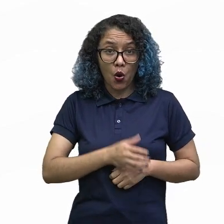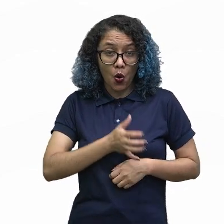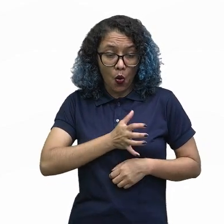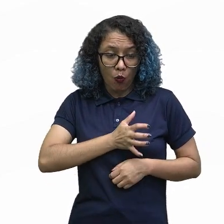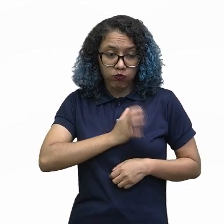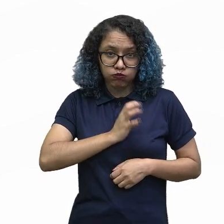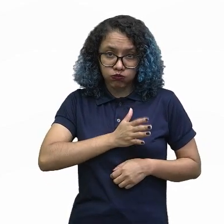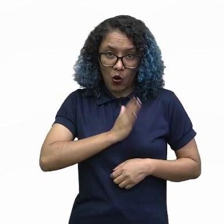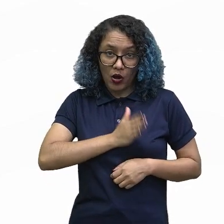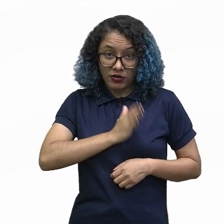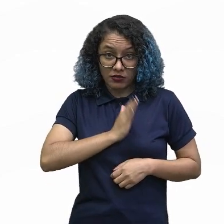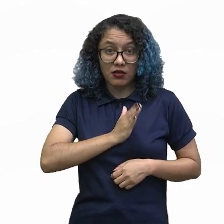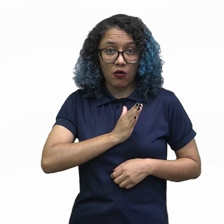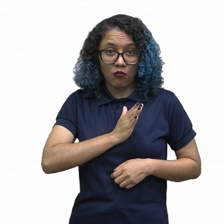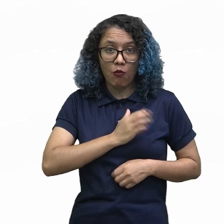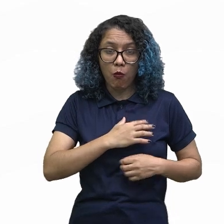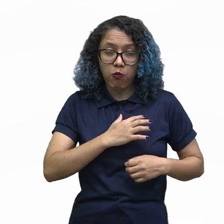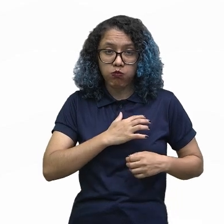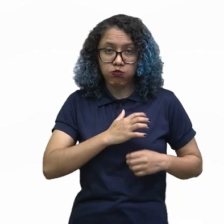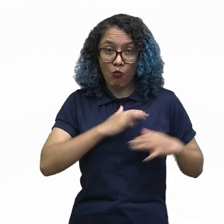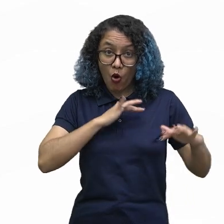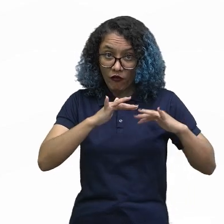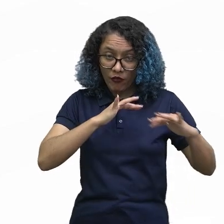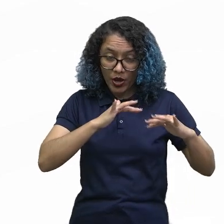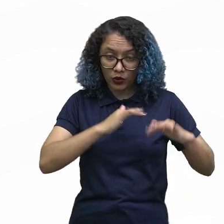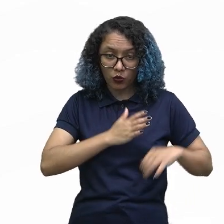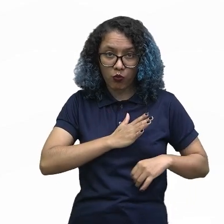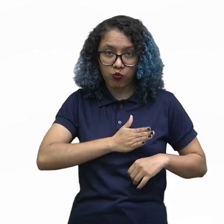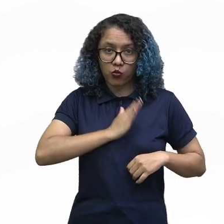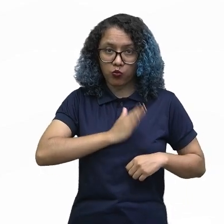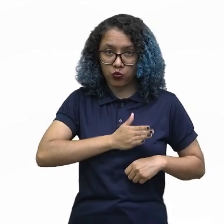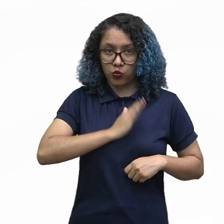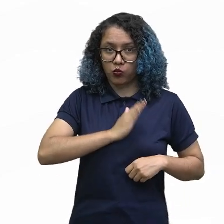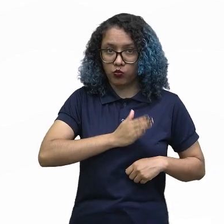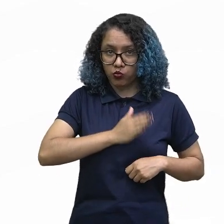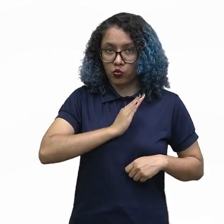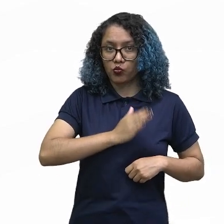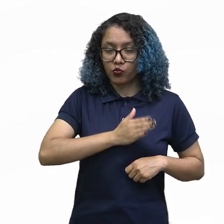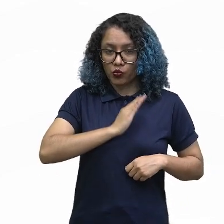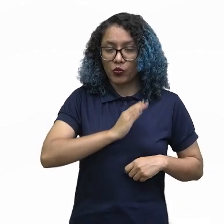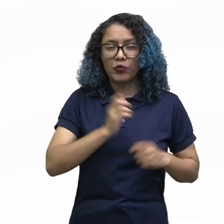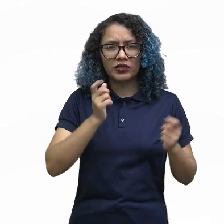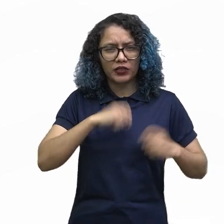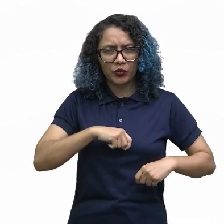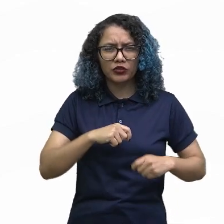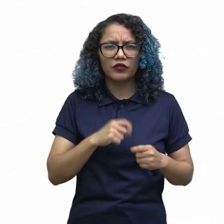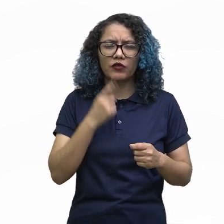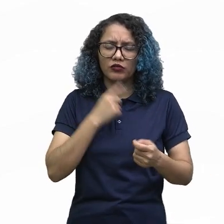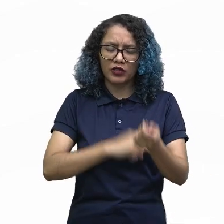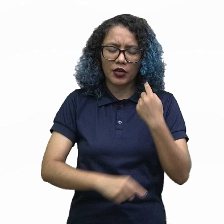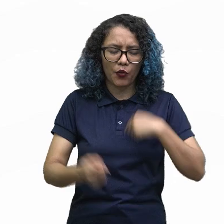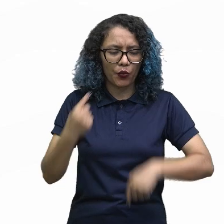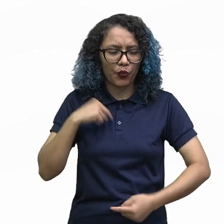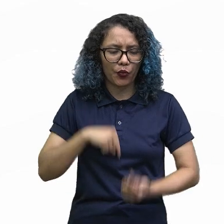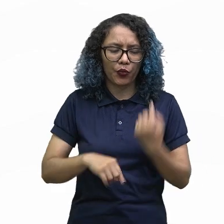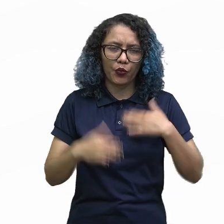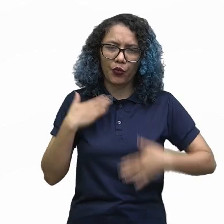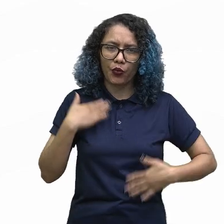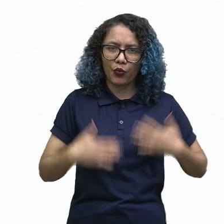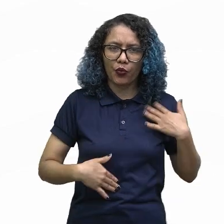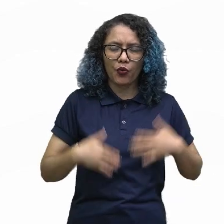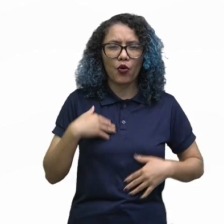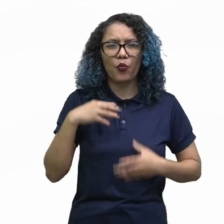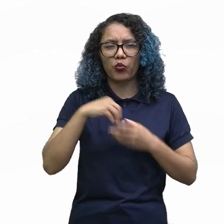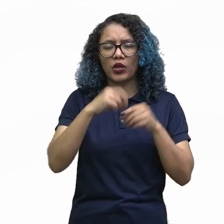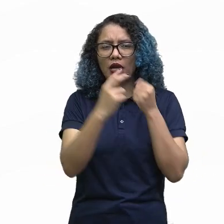ou seja, do coração. Para que esse sangue que a gente acabou de falar, que ele possa percorrer o nosso corpo, né? Passando por dentro dos